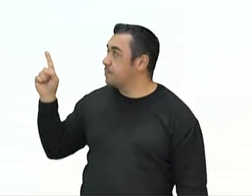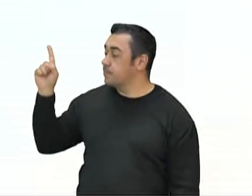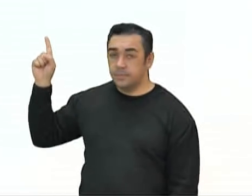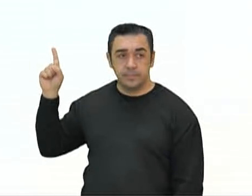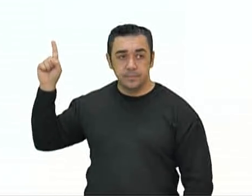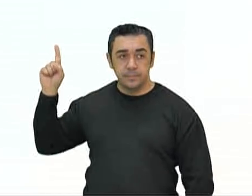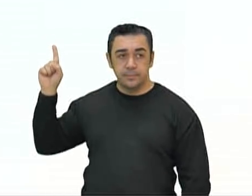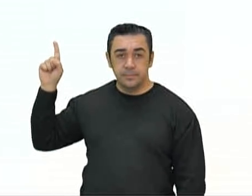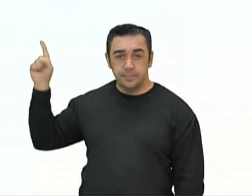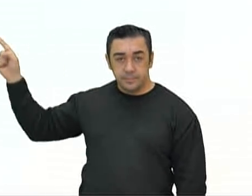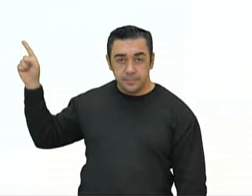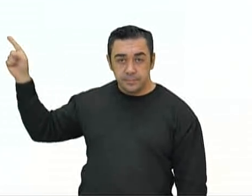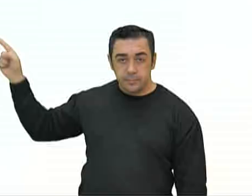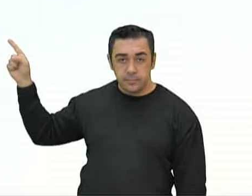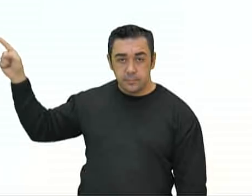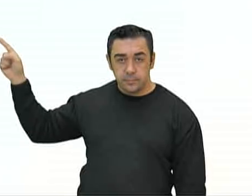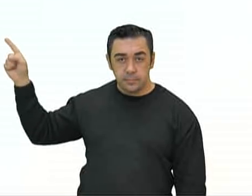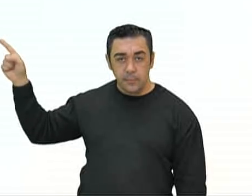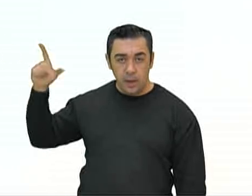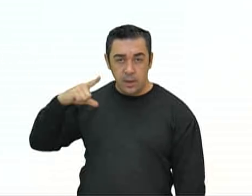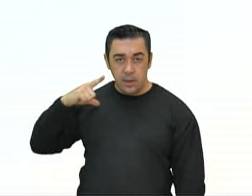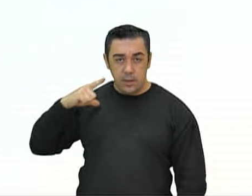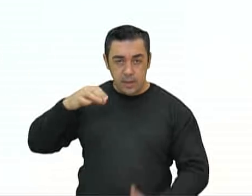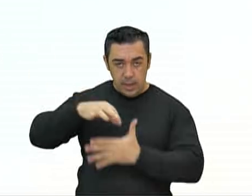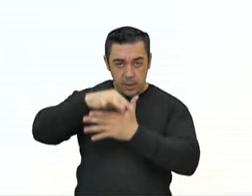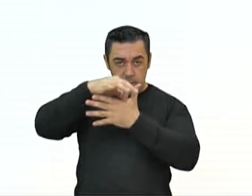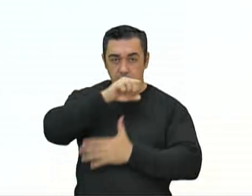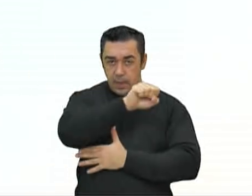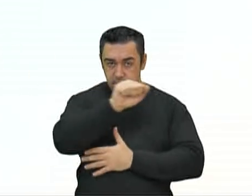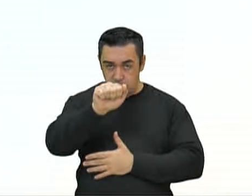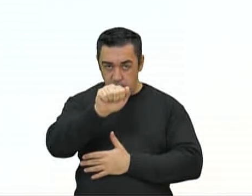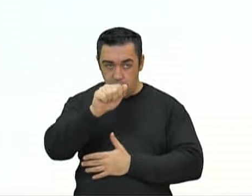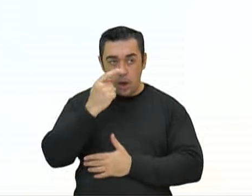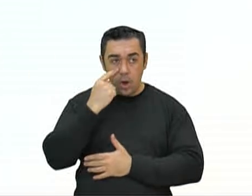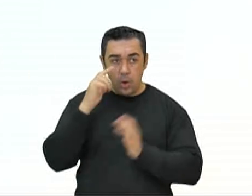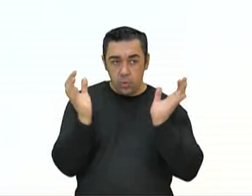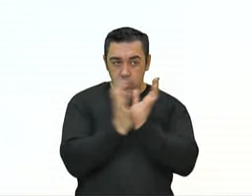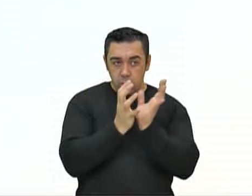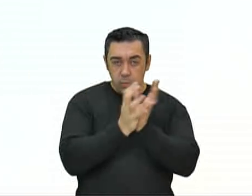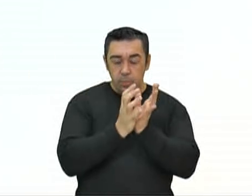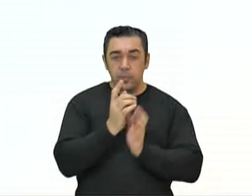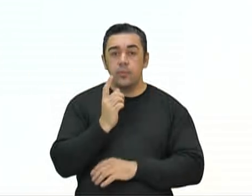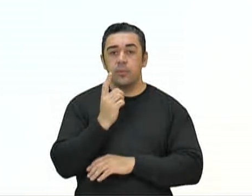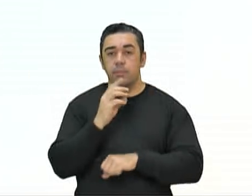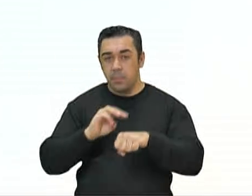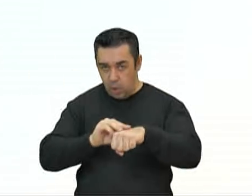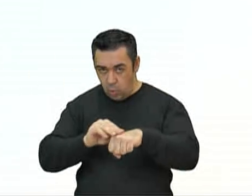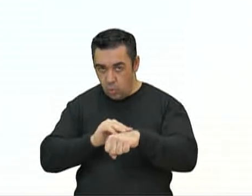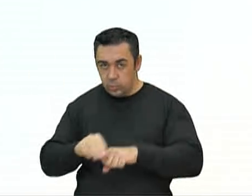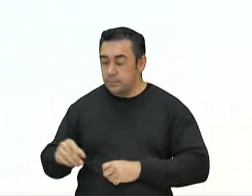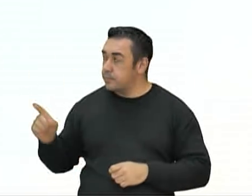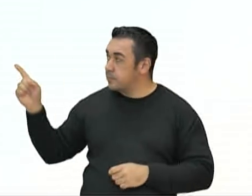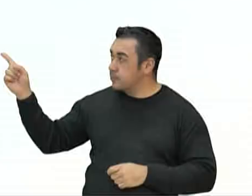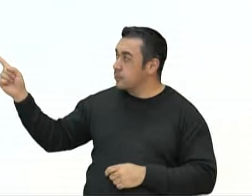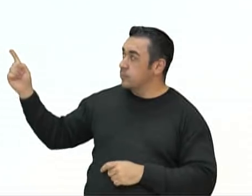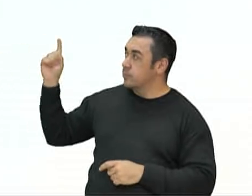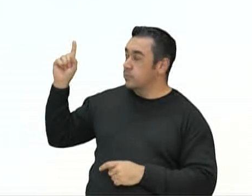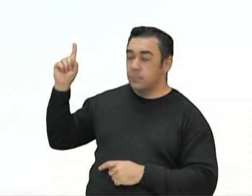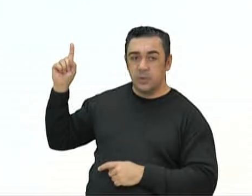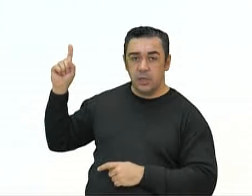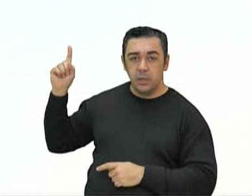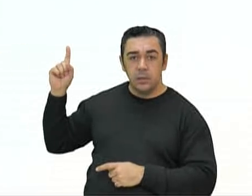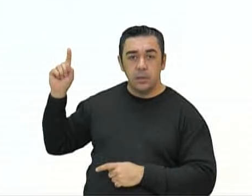do Hitler bem centralizadinho com a SA, esse grupo paramilitar. Do lado direito em cima você tem